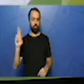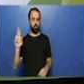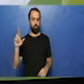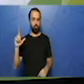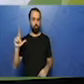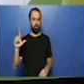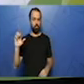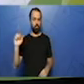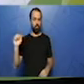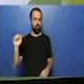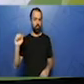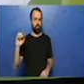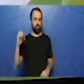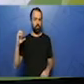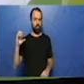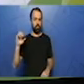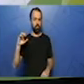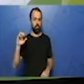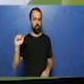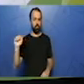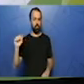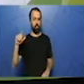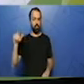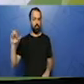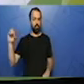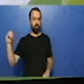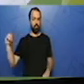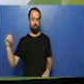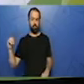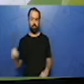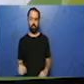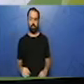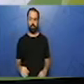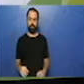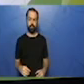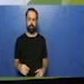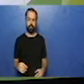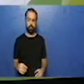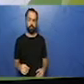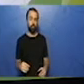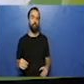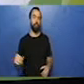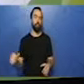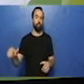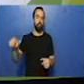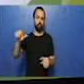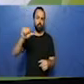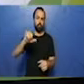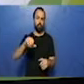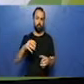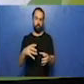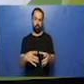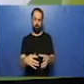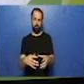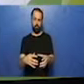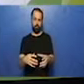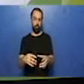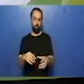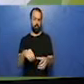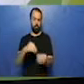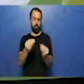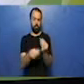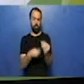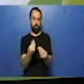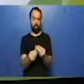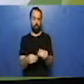parte, na água contendo partículas sólidas, é misturada uma substância química. Essa substância, ela une